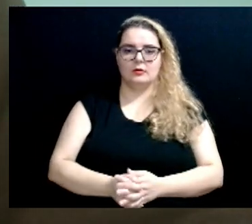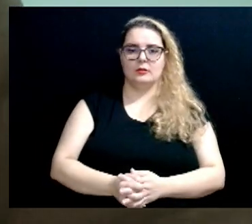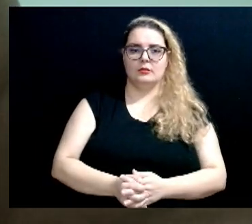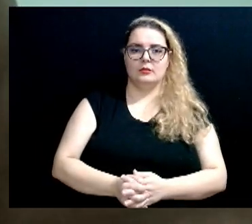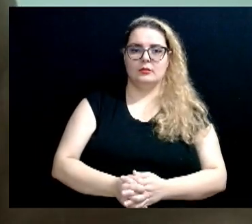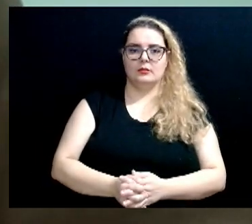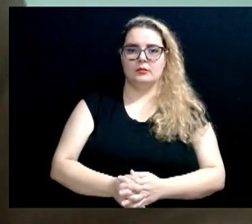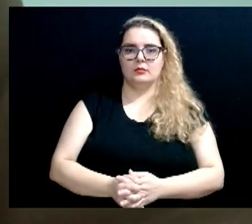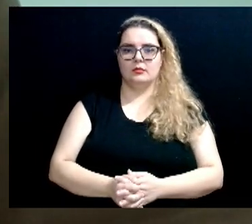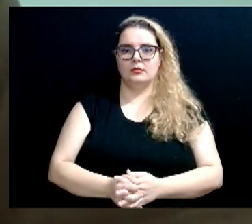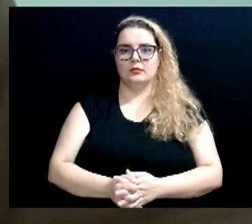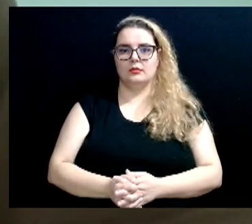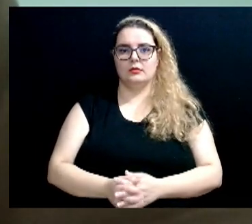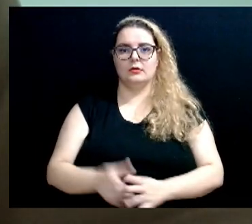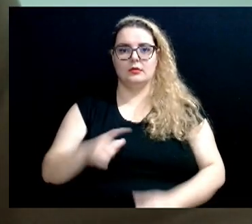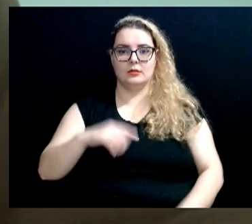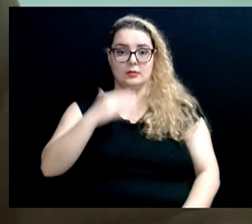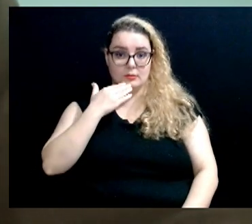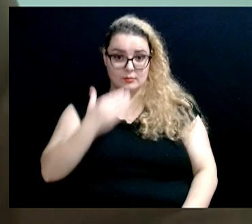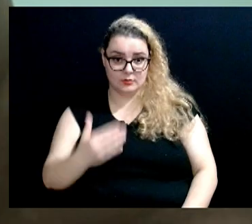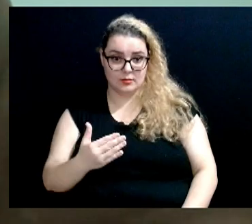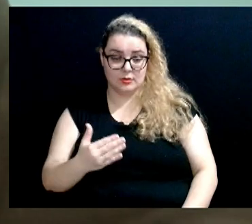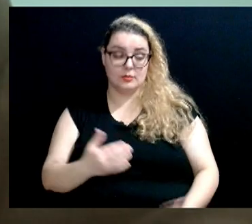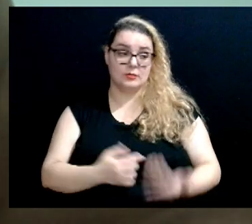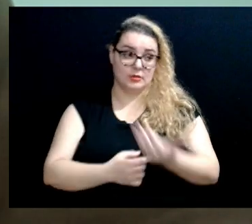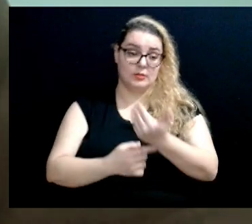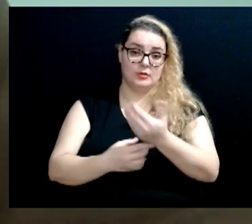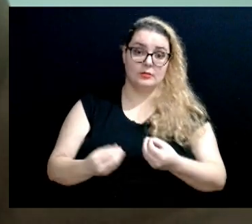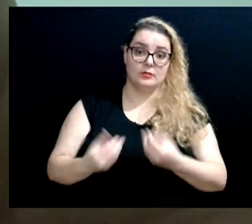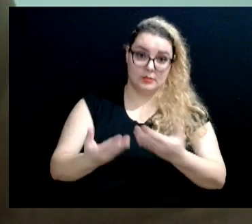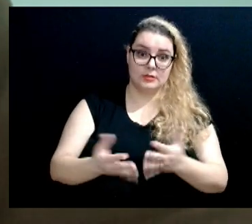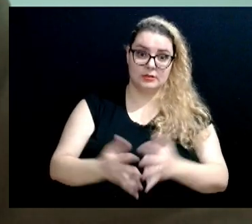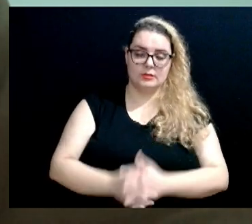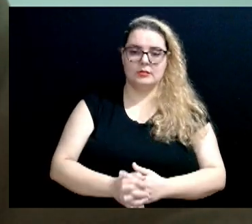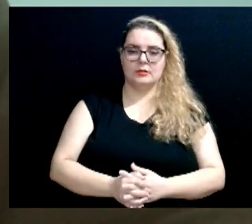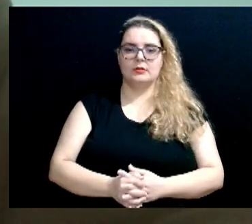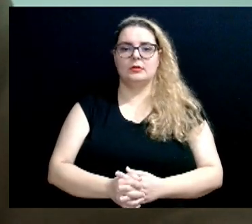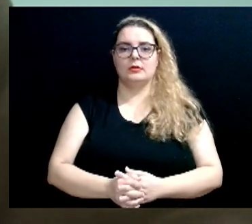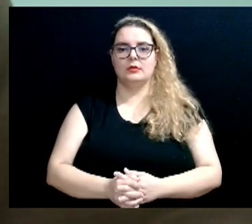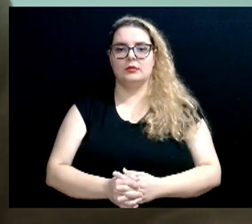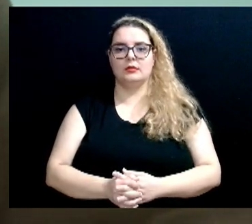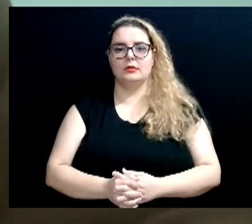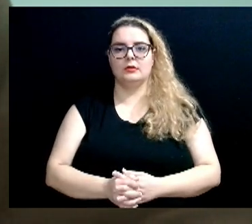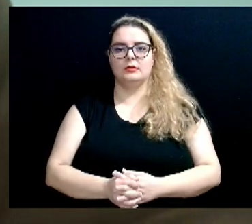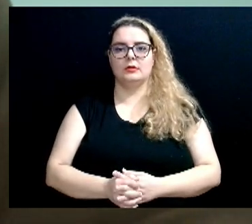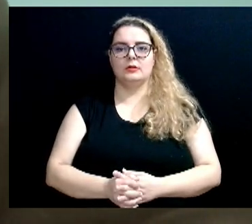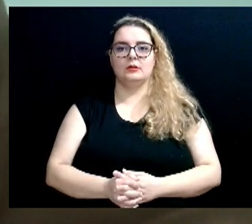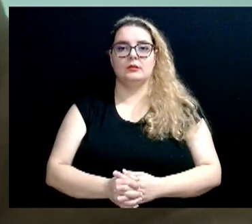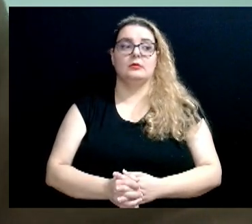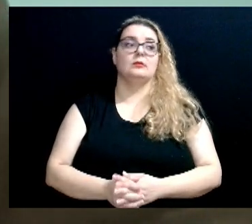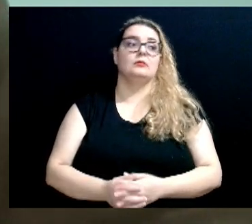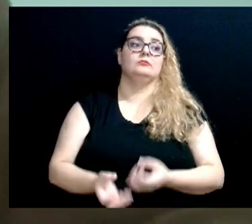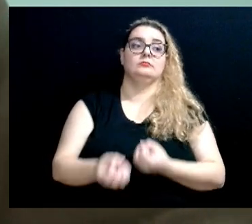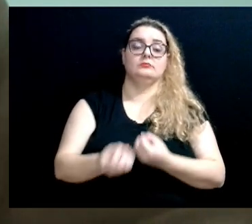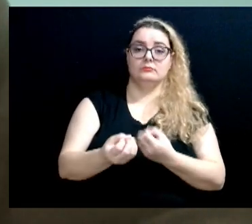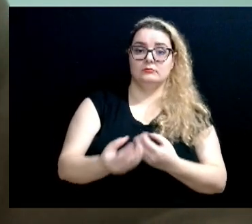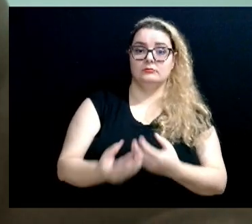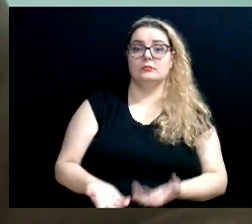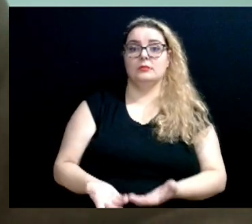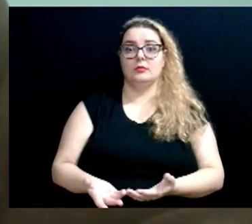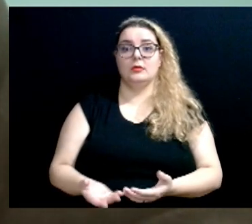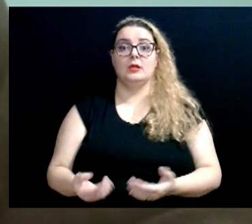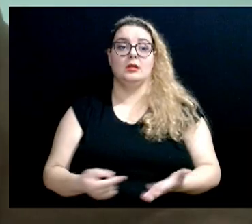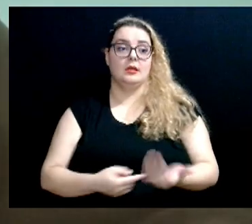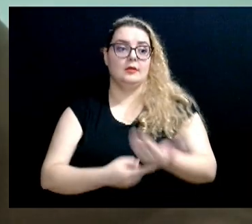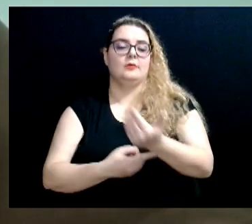tem um apelo daquilo que a tecnologia vai nos trazer. Eu acho que nós estamos muito afeitos a ganhar informações que a tecnologia nos traz.